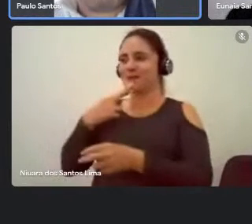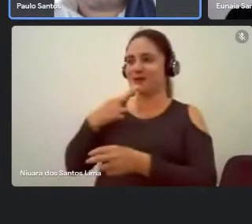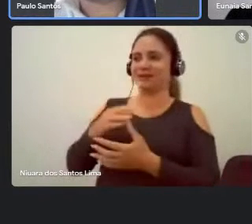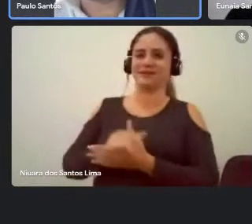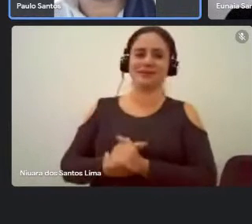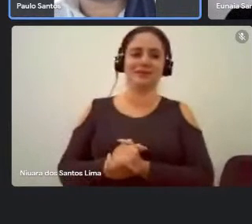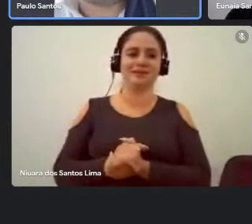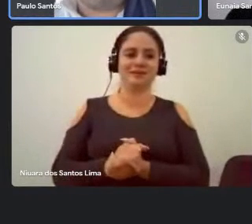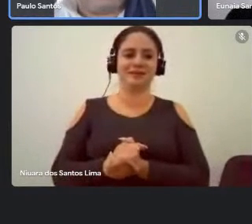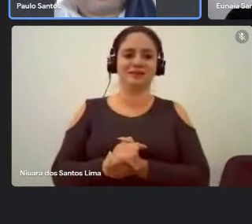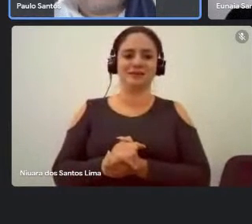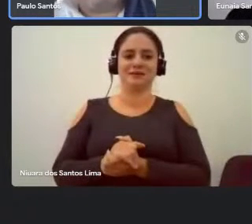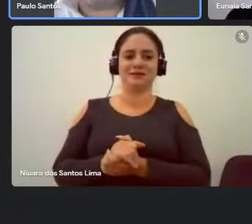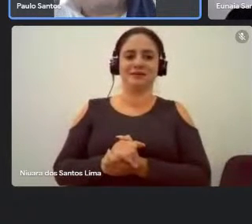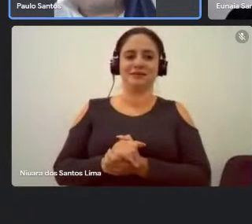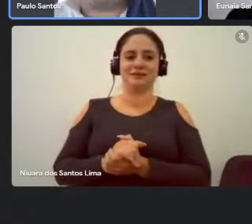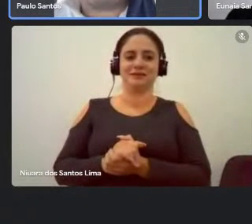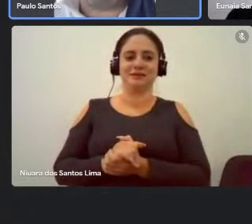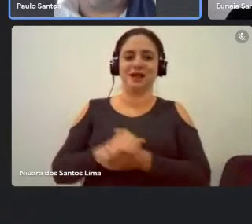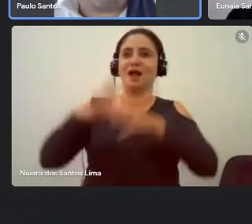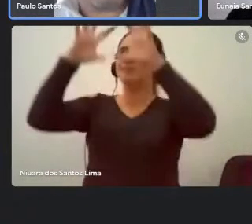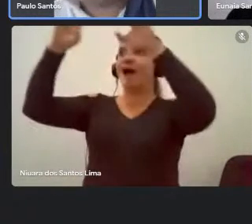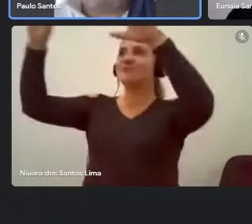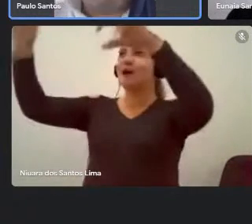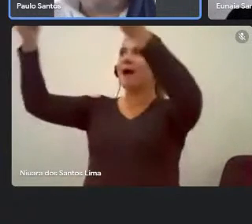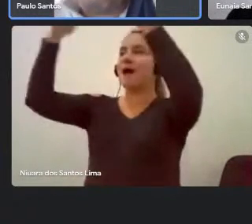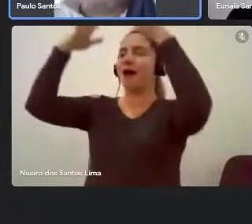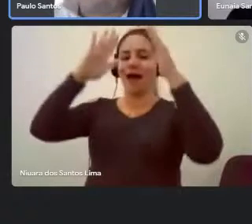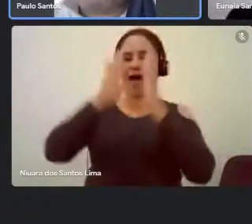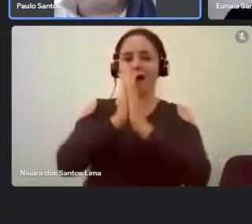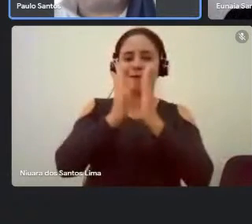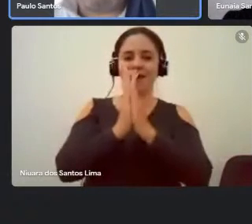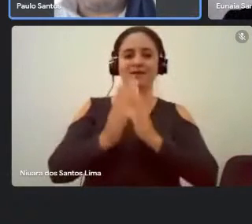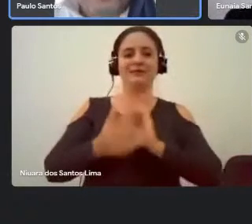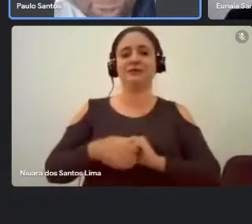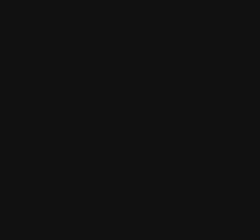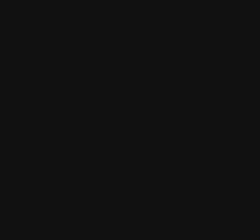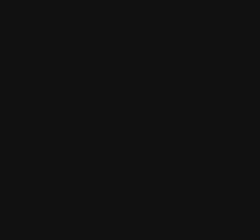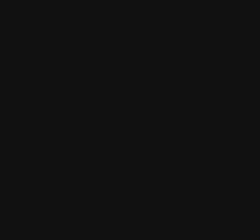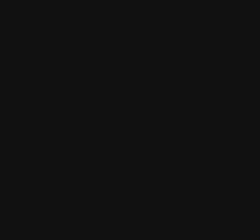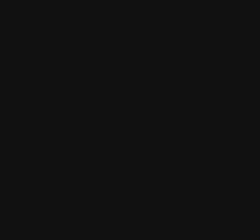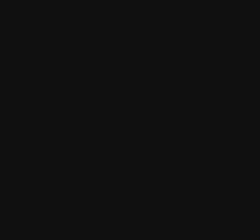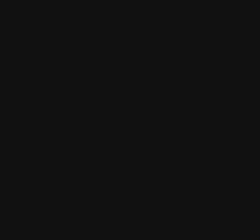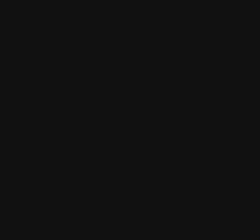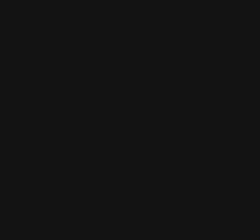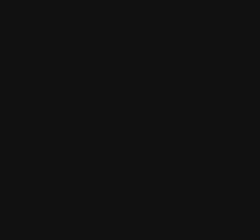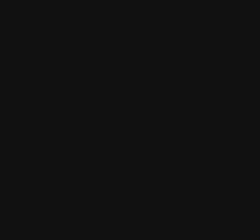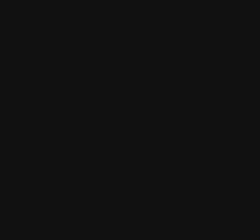fartura do céu, amém. Fartura do céu, amém. Não me pergunte por que também.